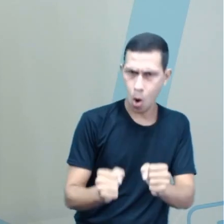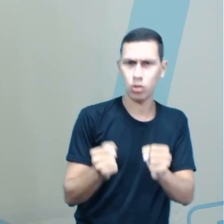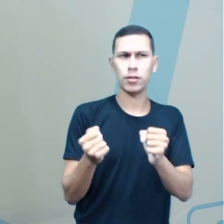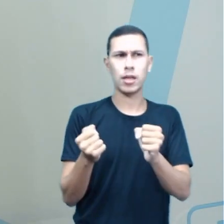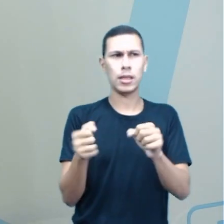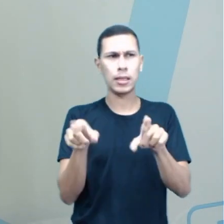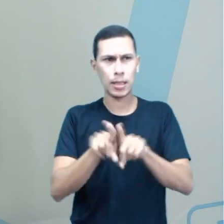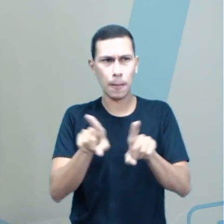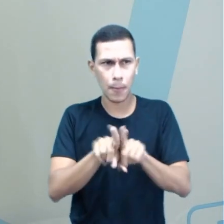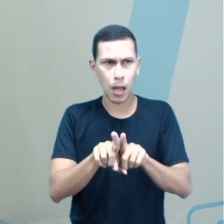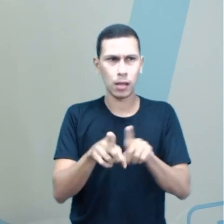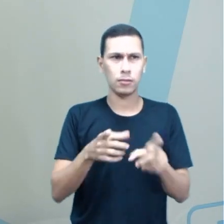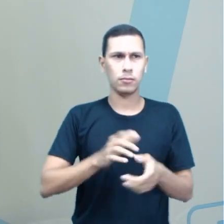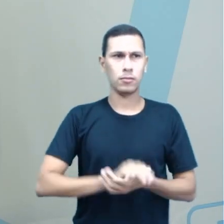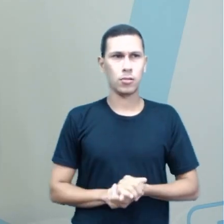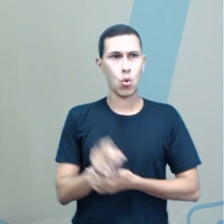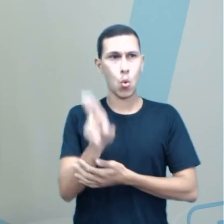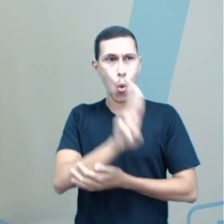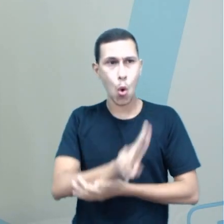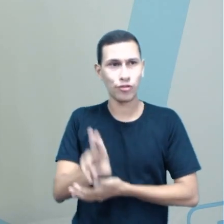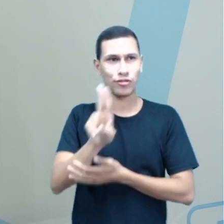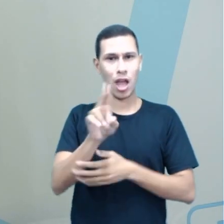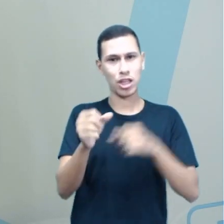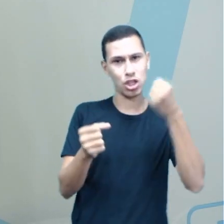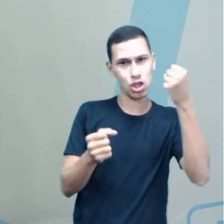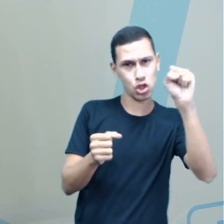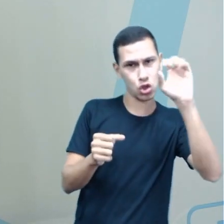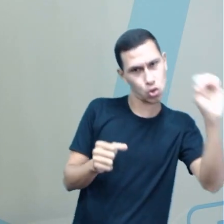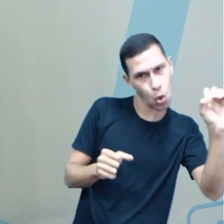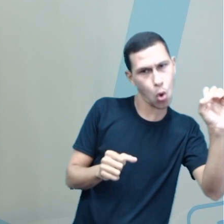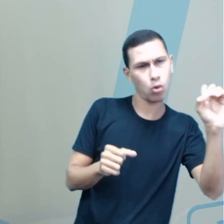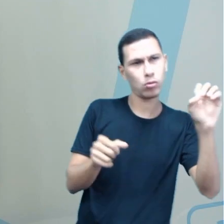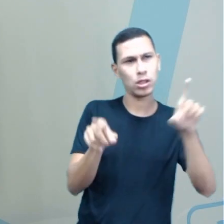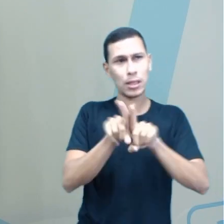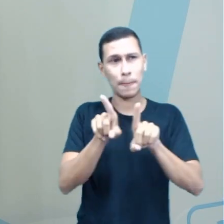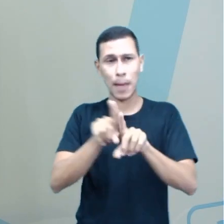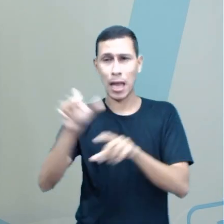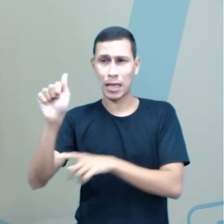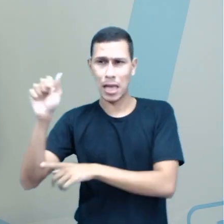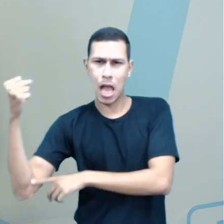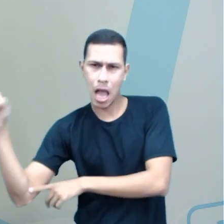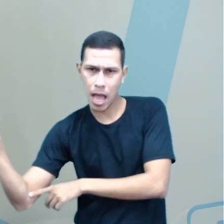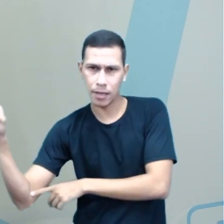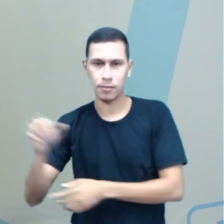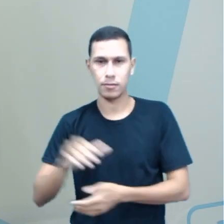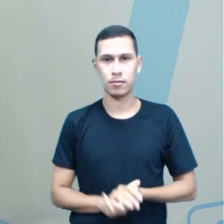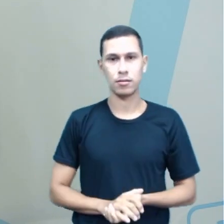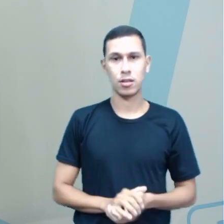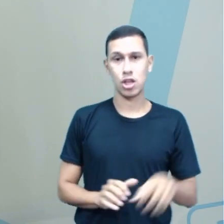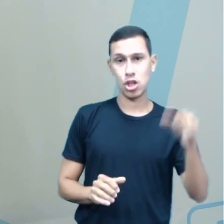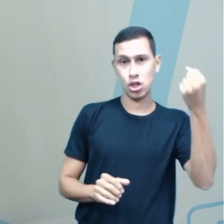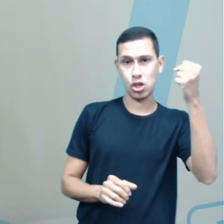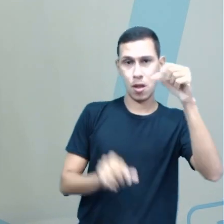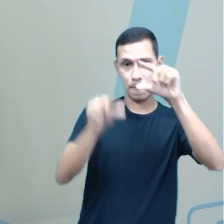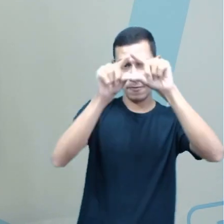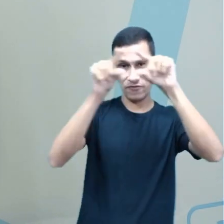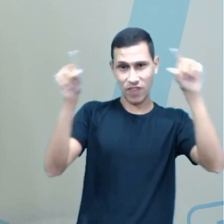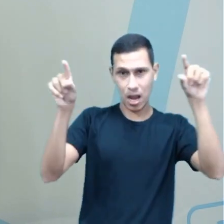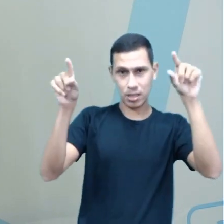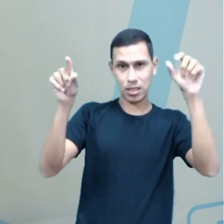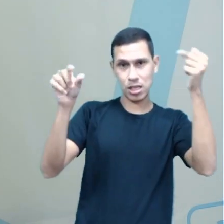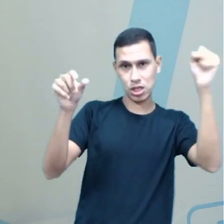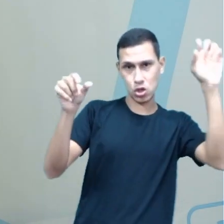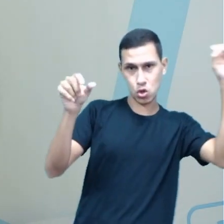o as. Brazil is not so rich as Canadá. Coloquei o so antes e o